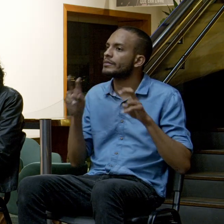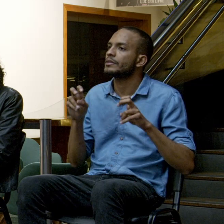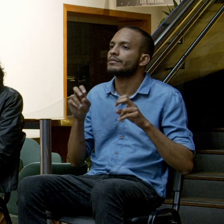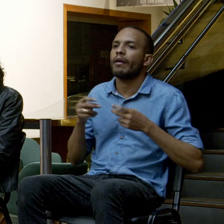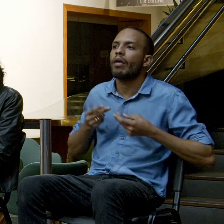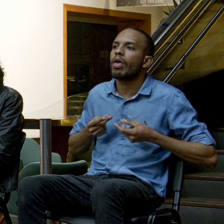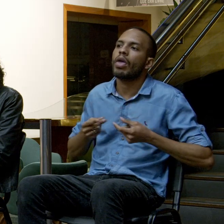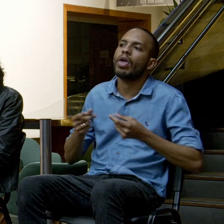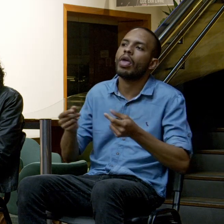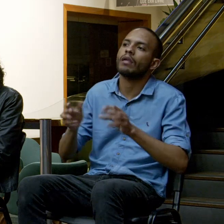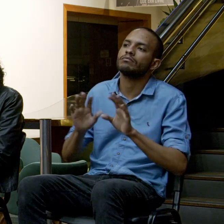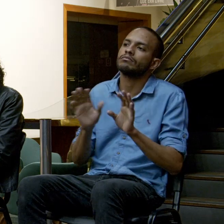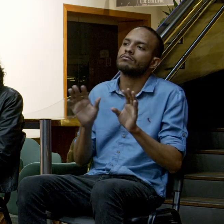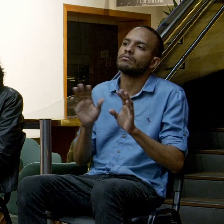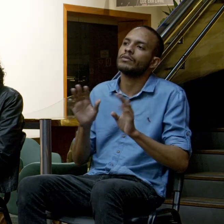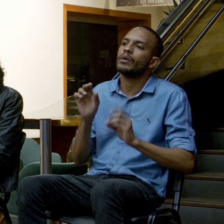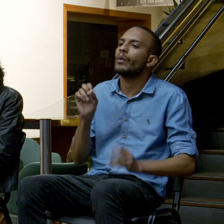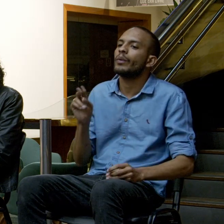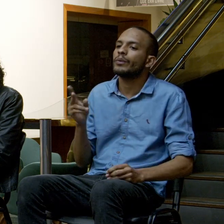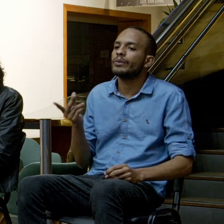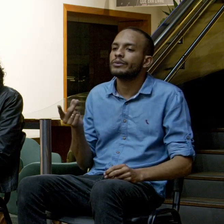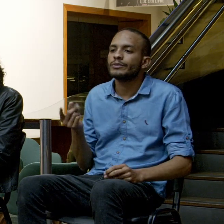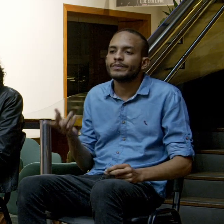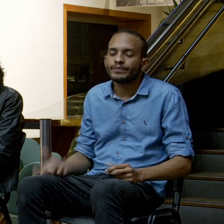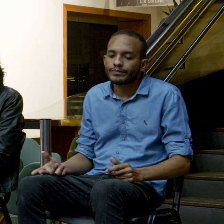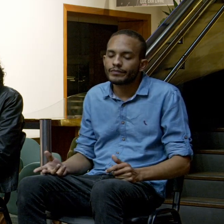algo etéreo ou